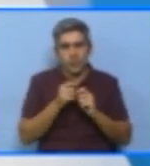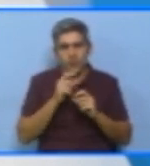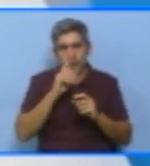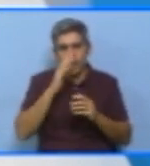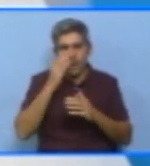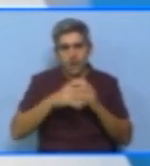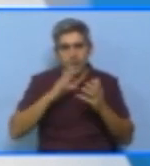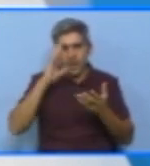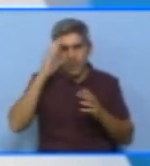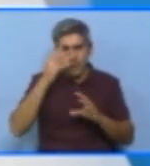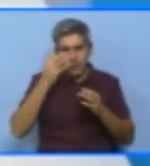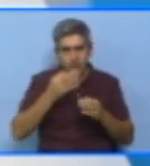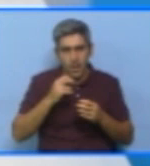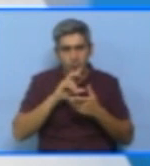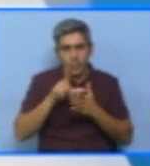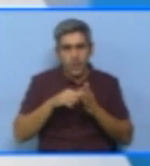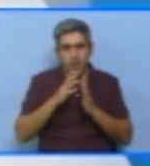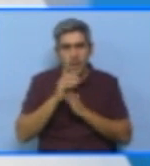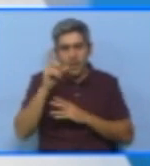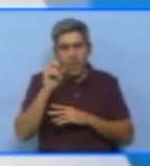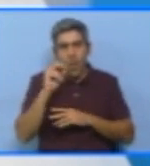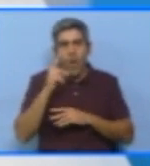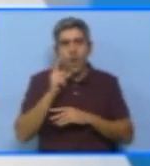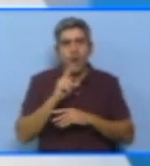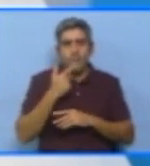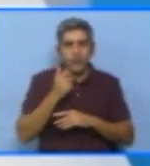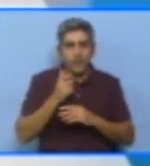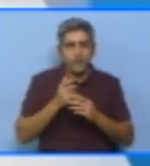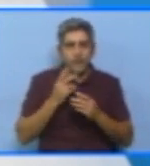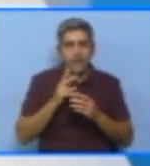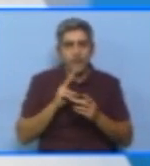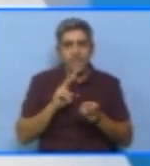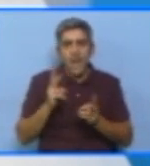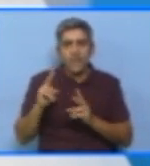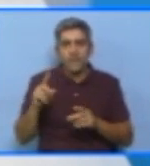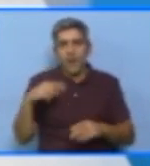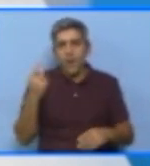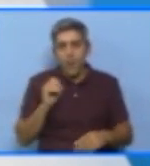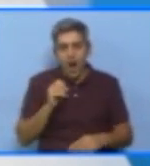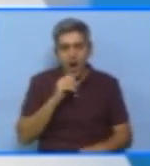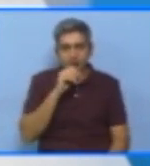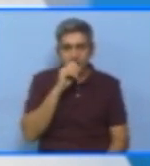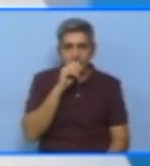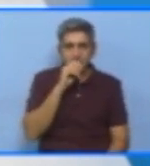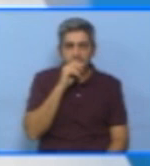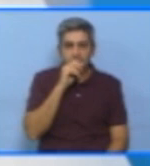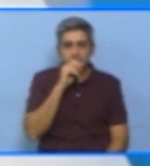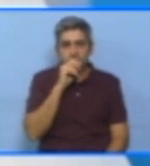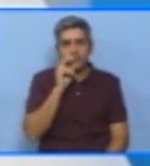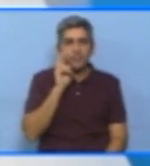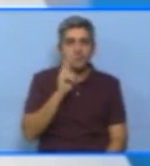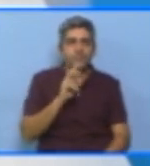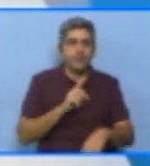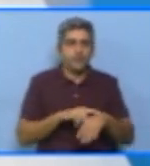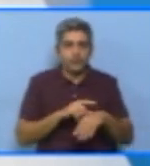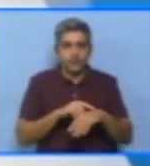radical e séria ao projeto de Deus, ou não é possível uma via alternativa, digamos assim? Eu, olhando um bocadinho para o tempo